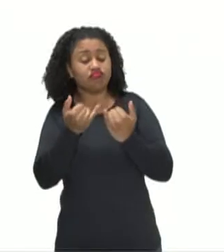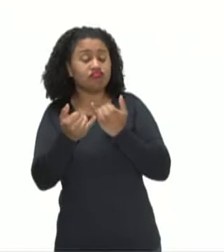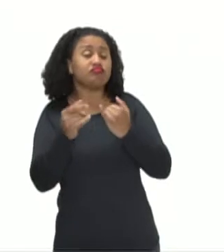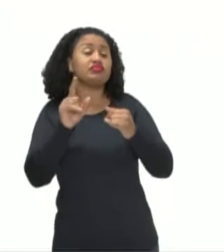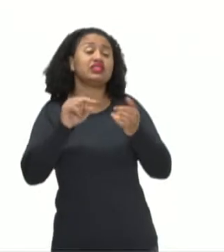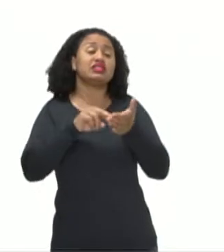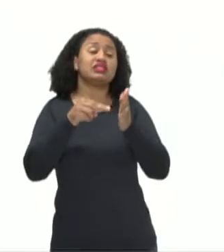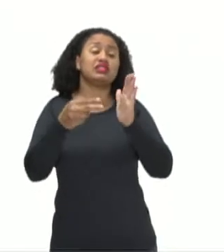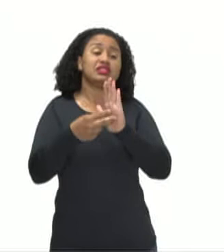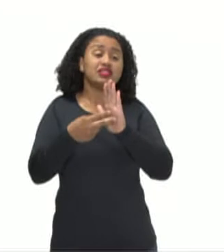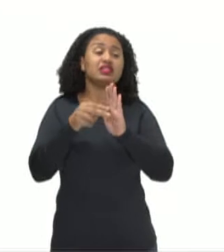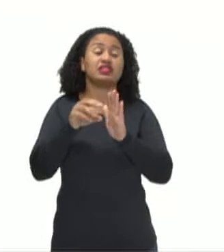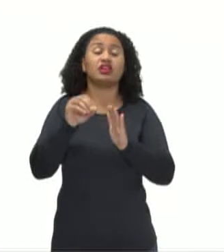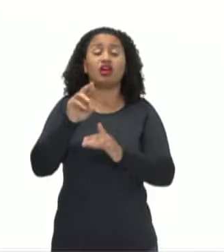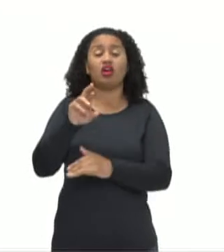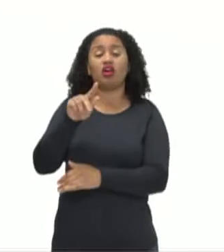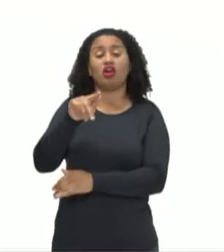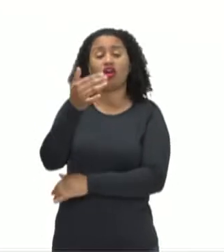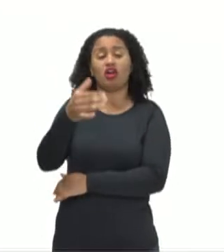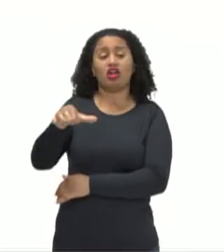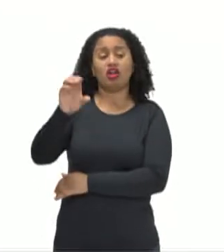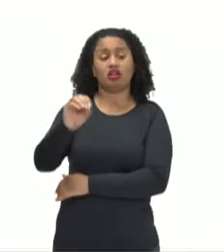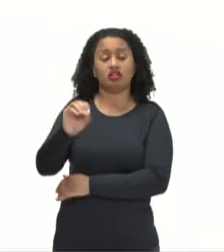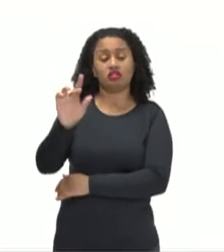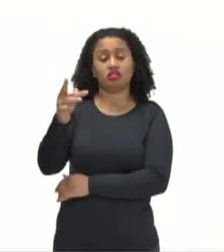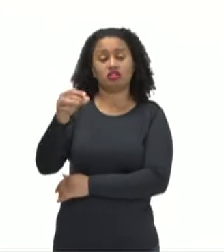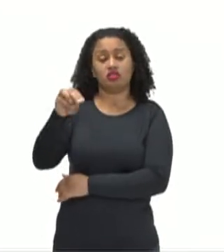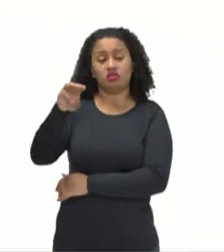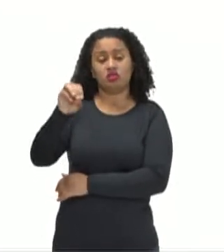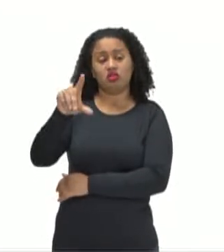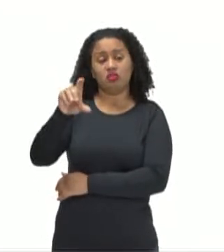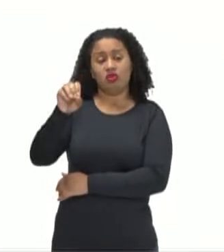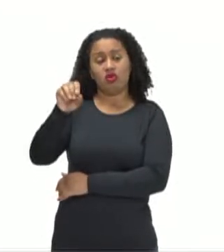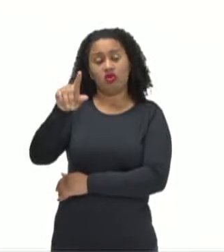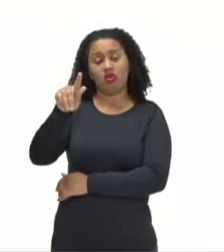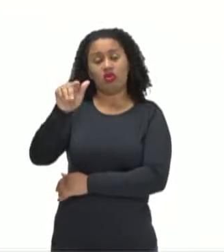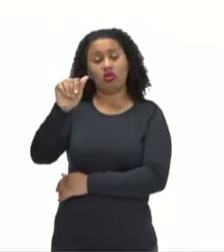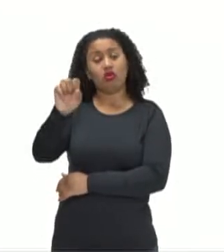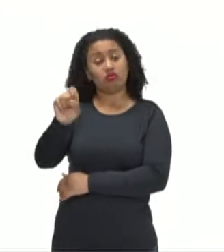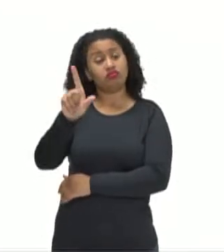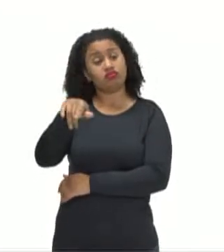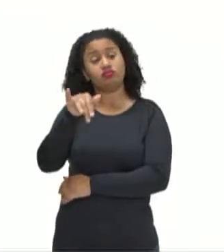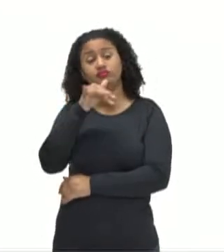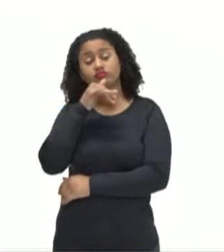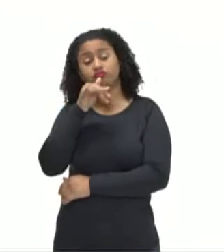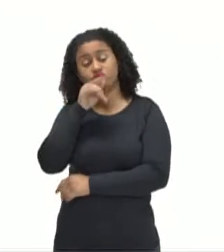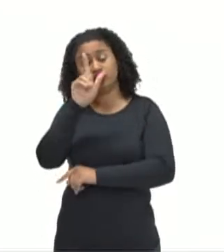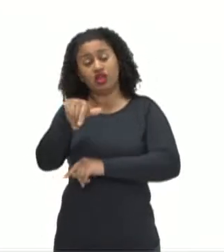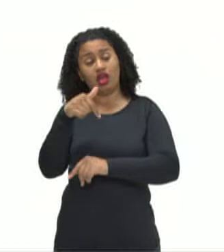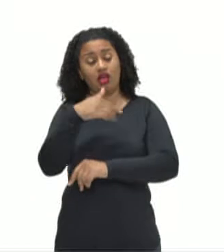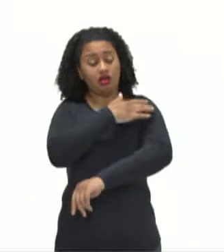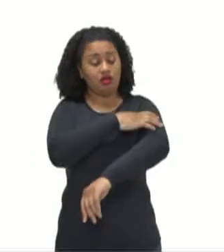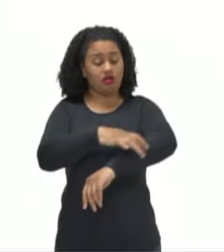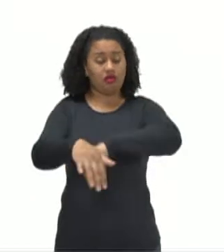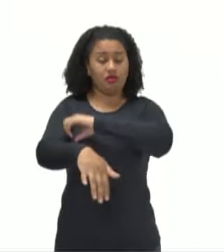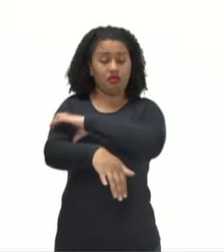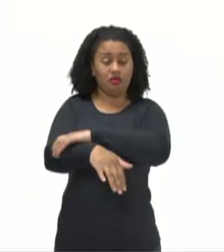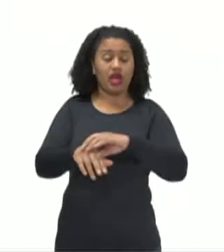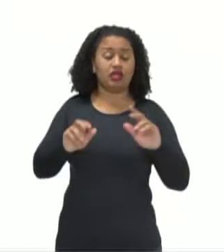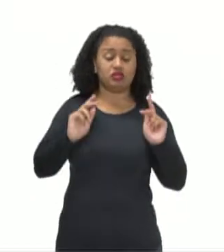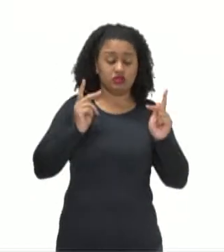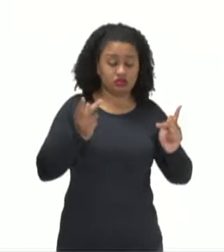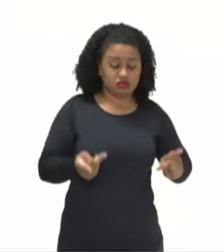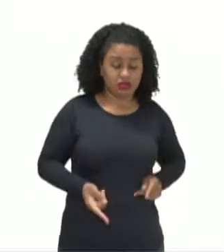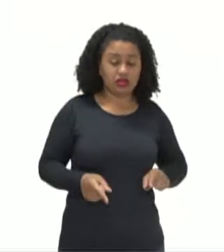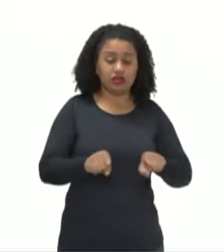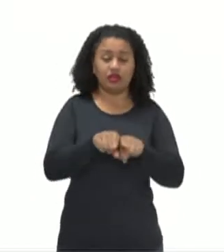de órgãos homólogos. Então, um exemplo de homologia é o braço do homem e a pata